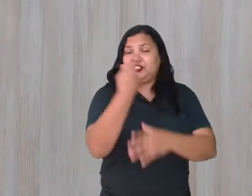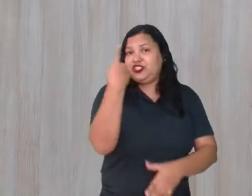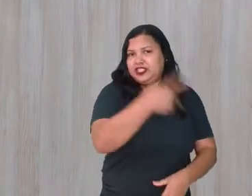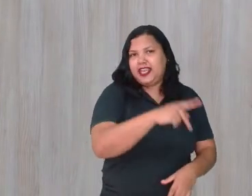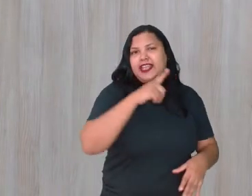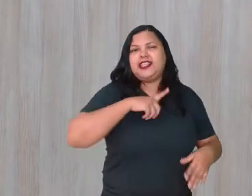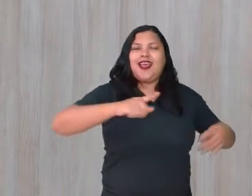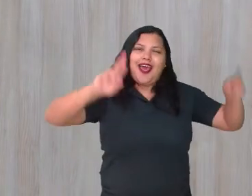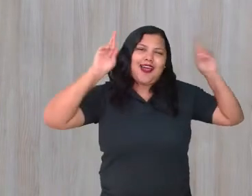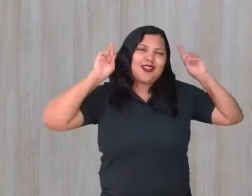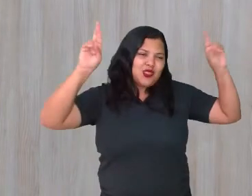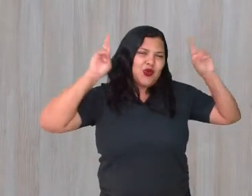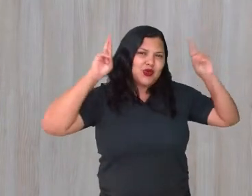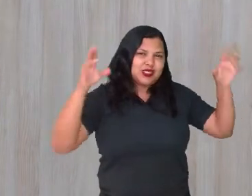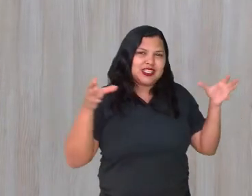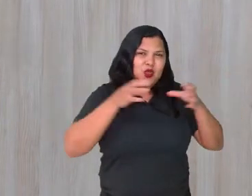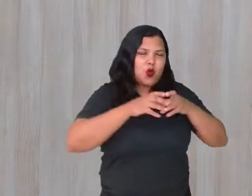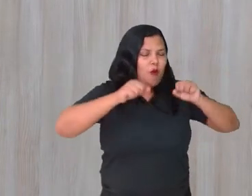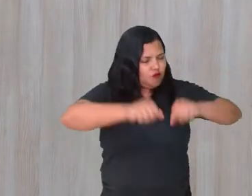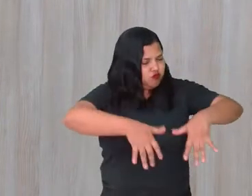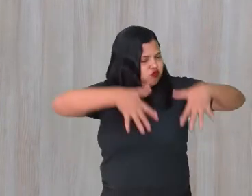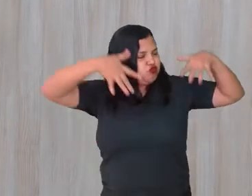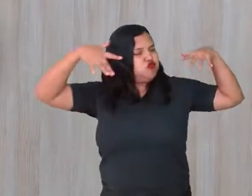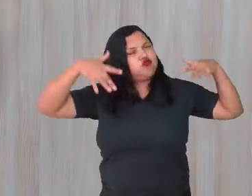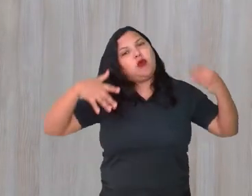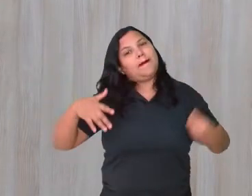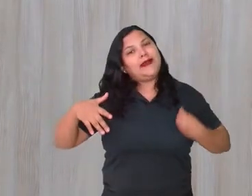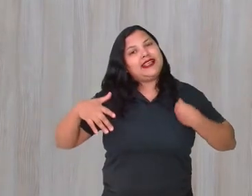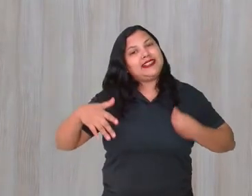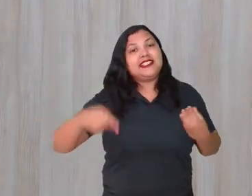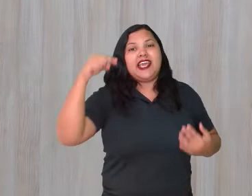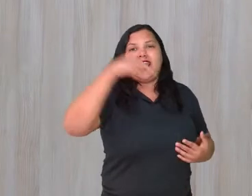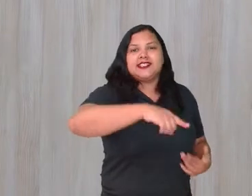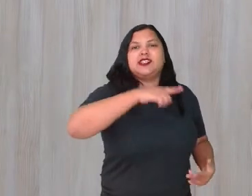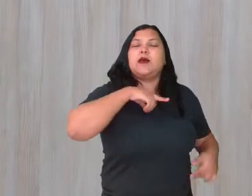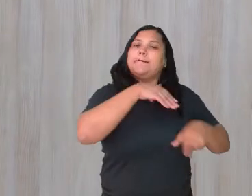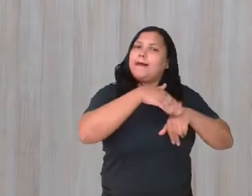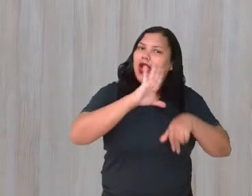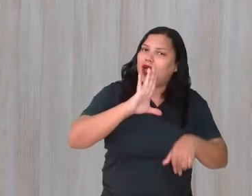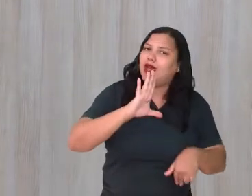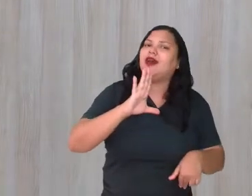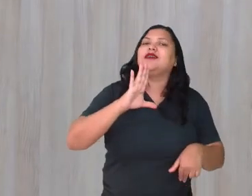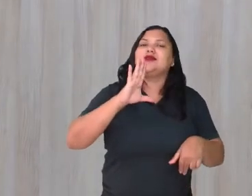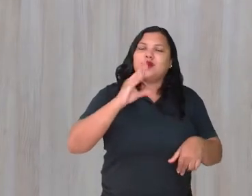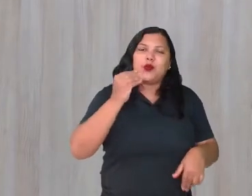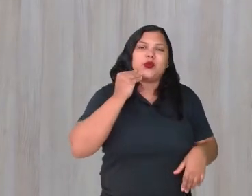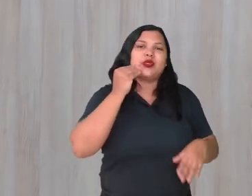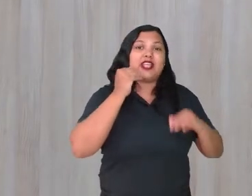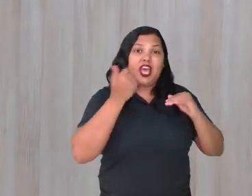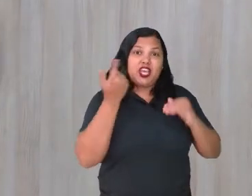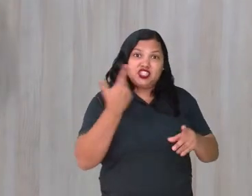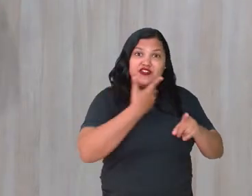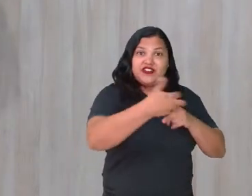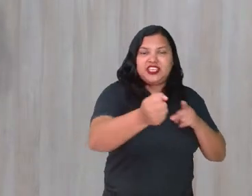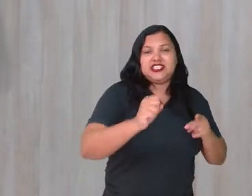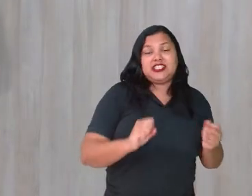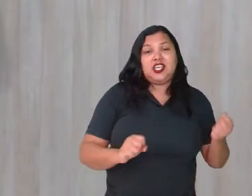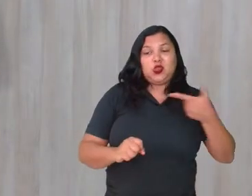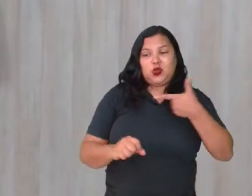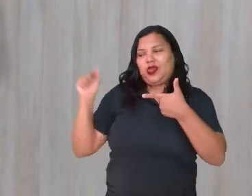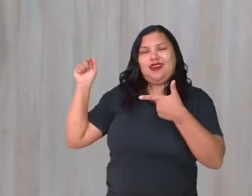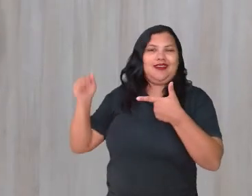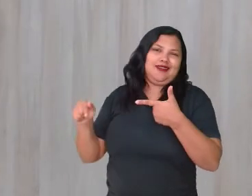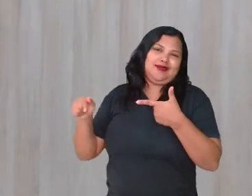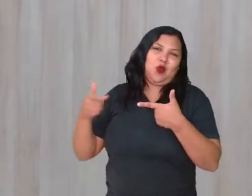a torcida dele mais, assim, em número maior presente, esse time teria mais chance de vencer o jogo com